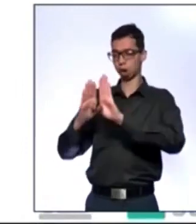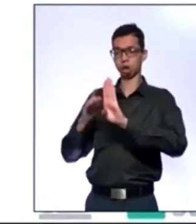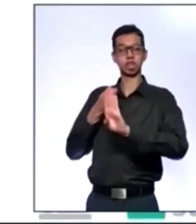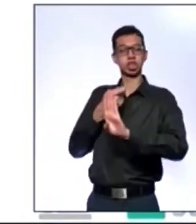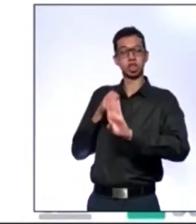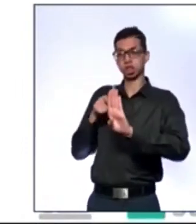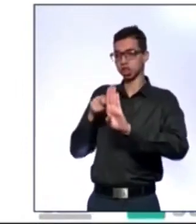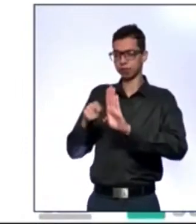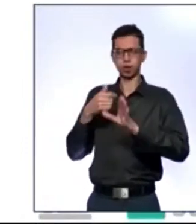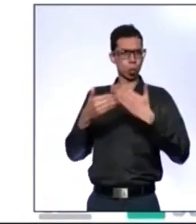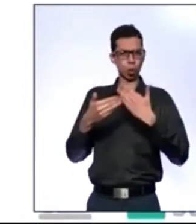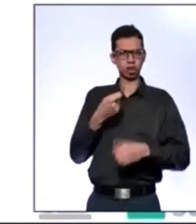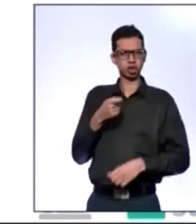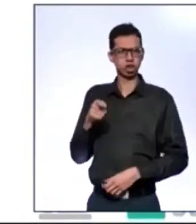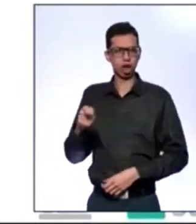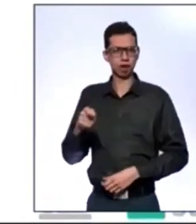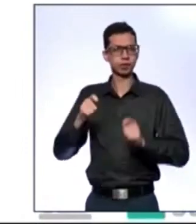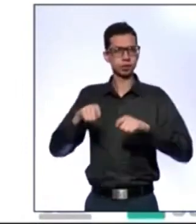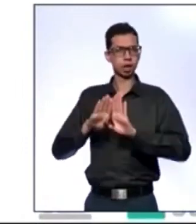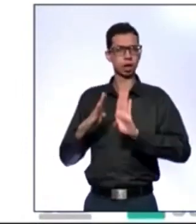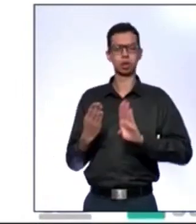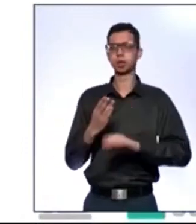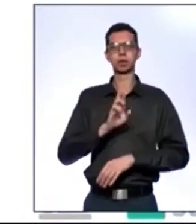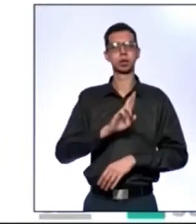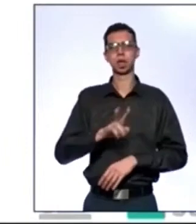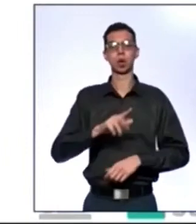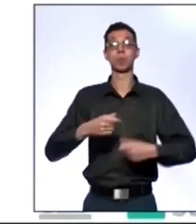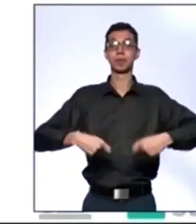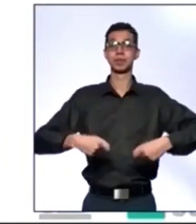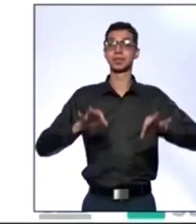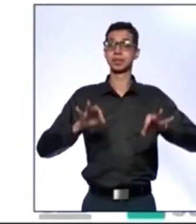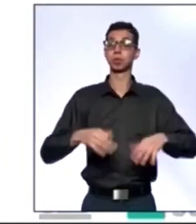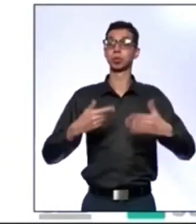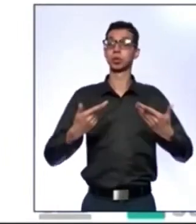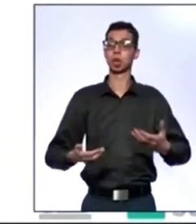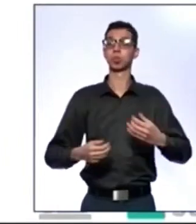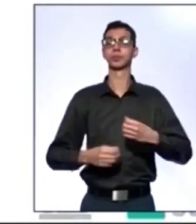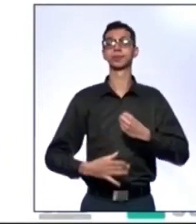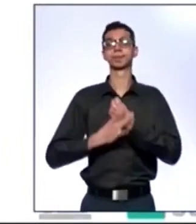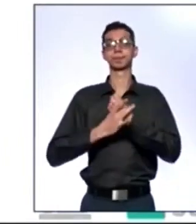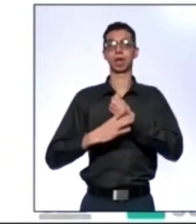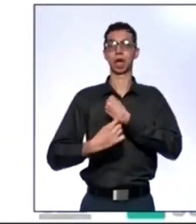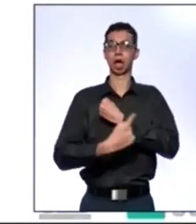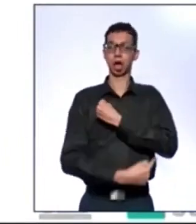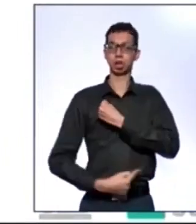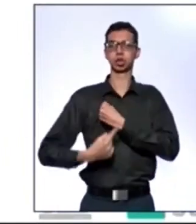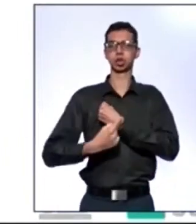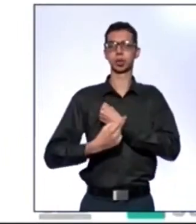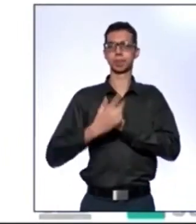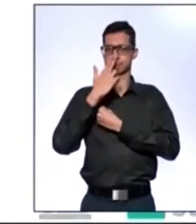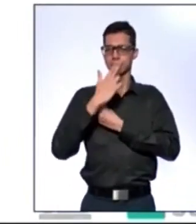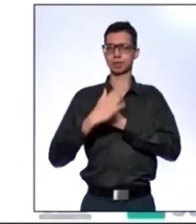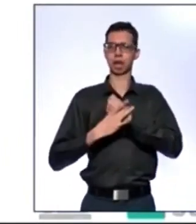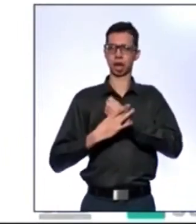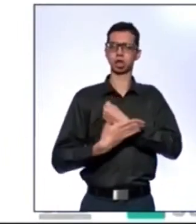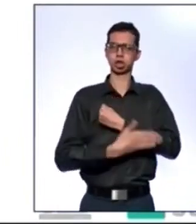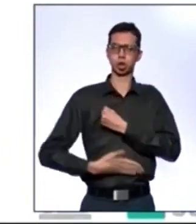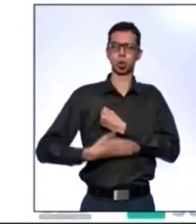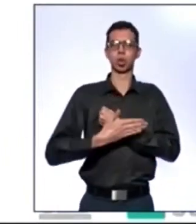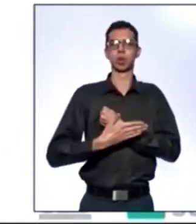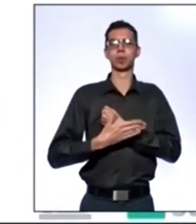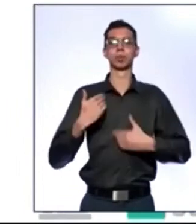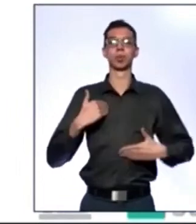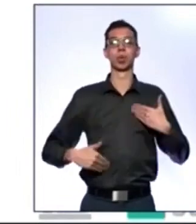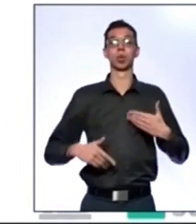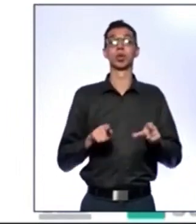ser a certa. Então essa interação do anticorpo com o antígeno é de altíssima